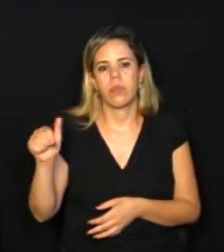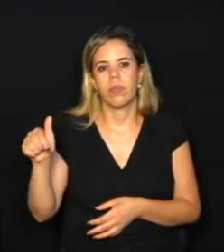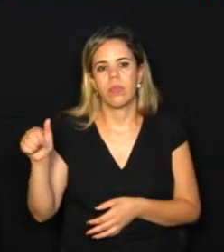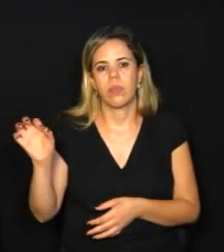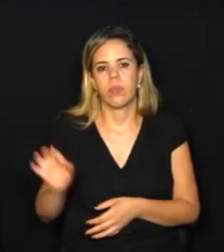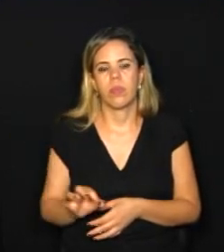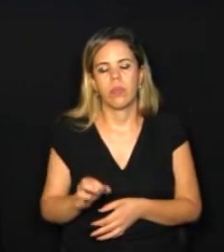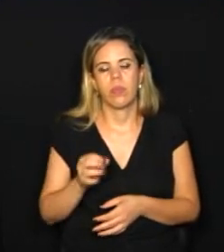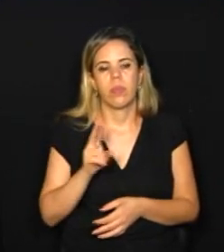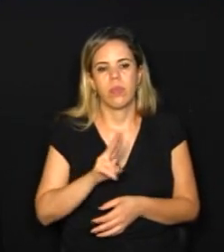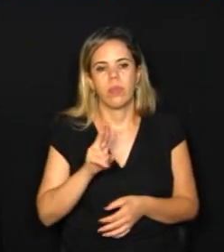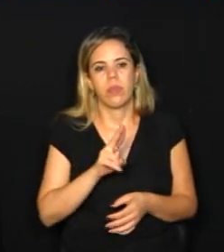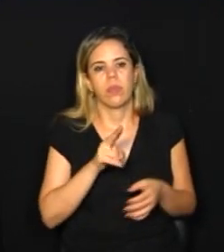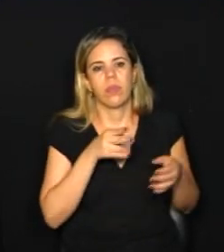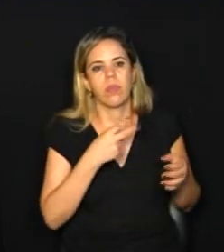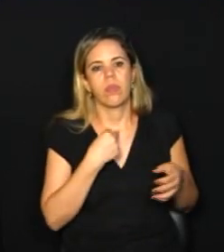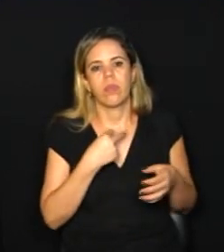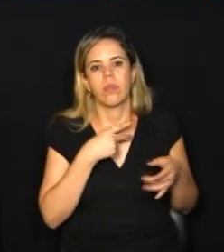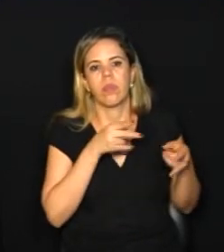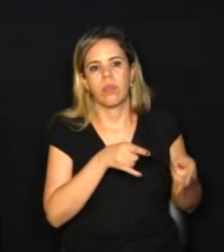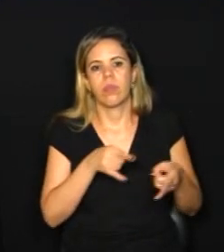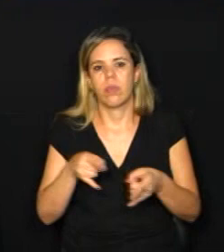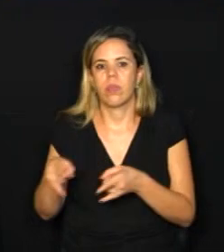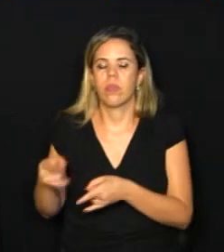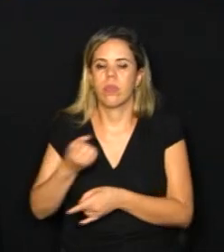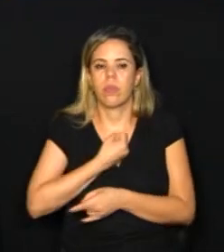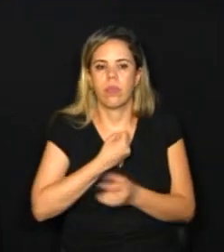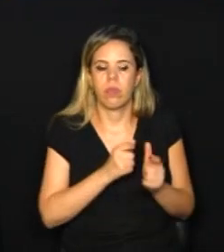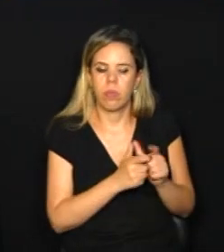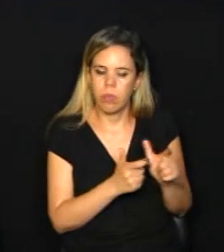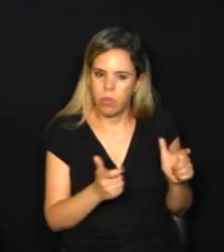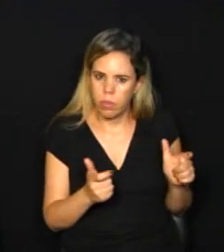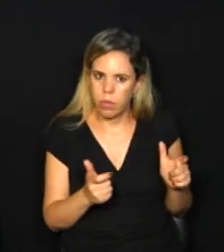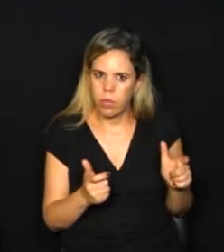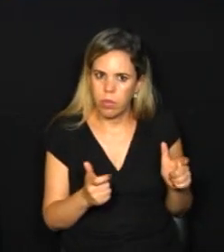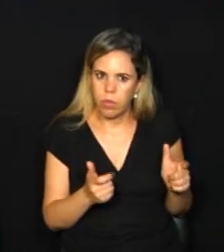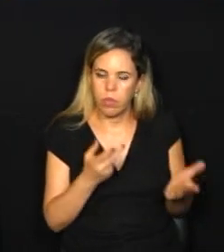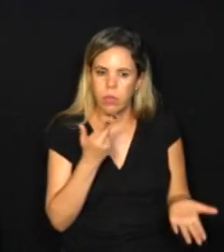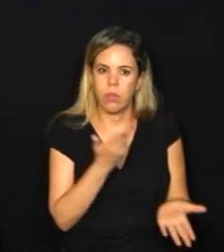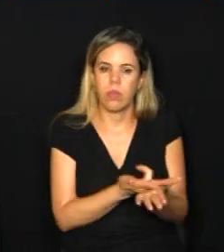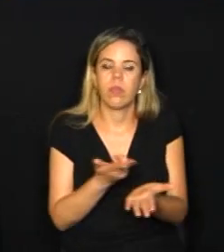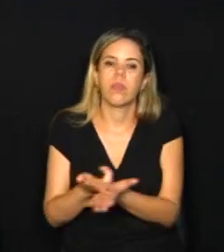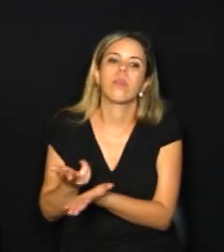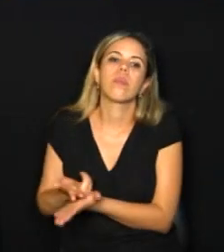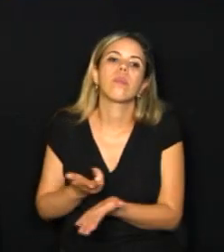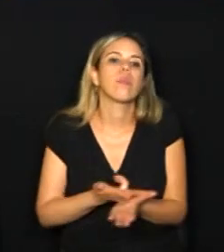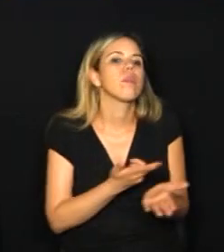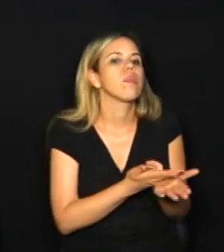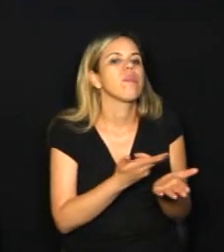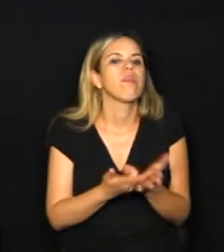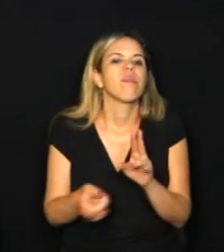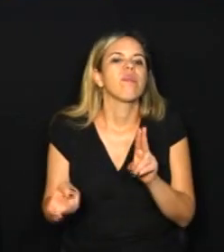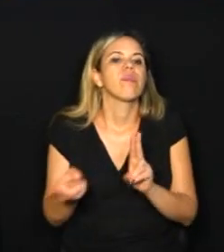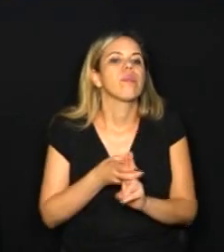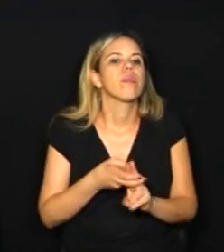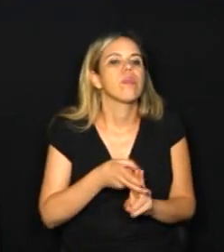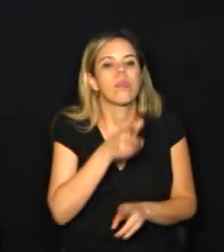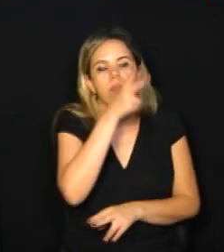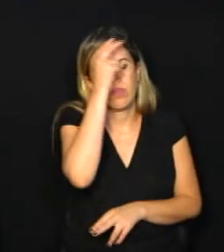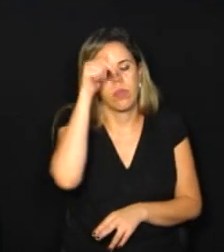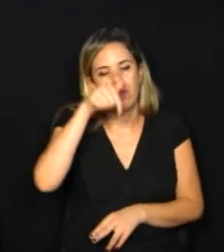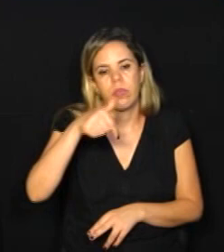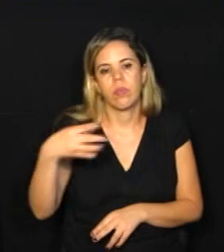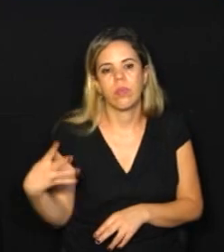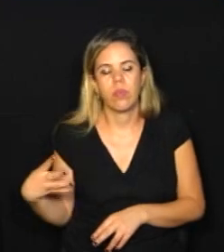83,07% de ocupação. Isso significa que os números têm aumentado também nas internações. Do SUS municipal,